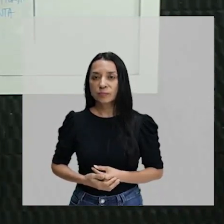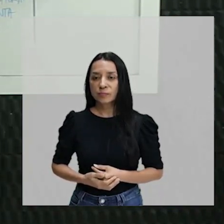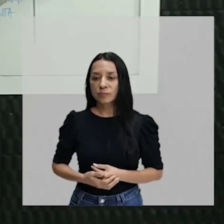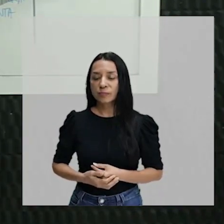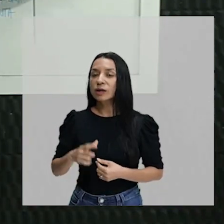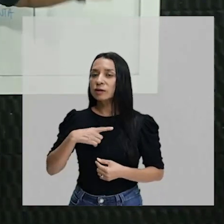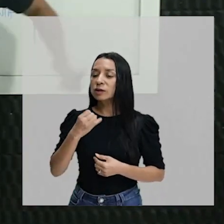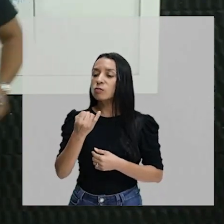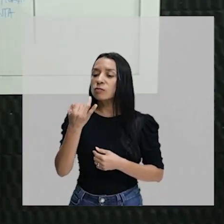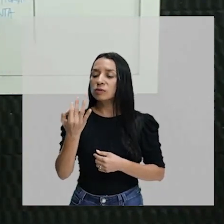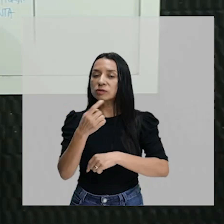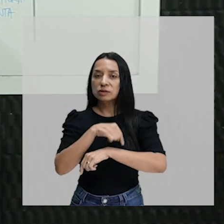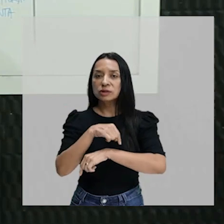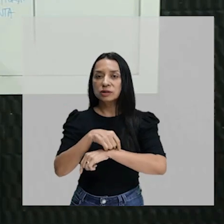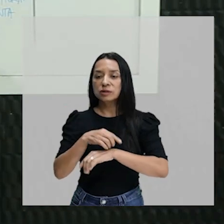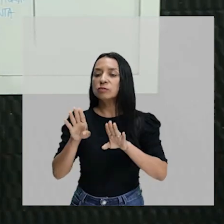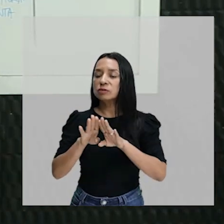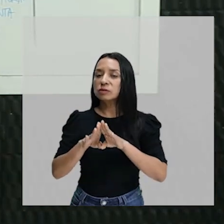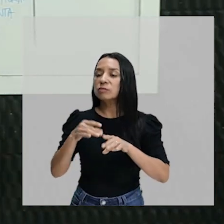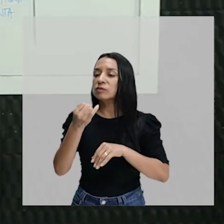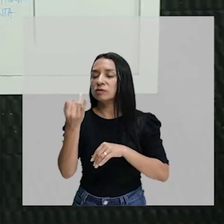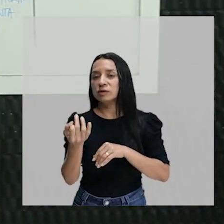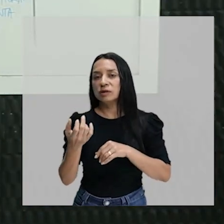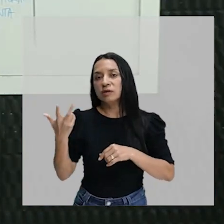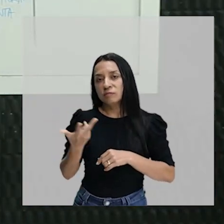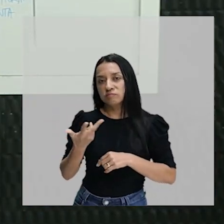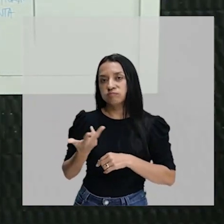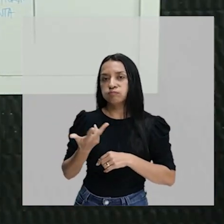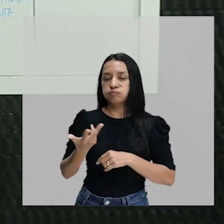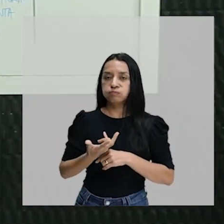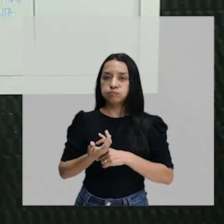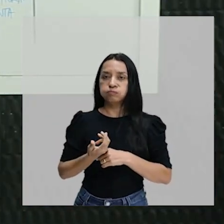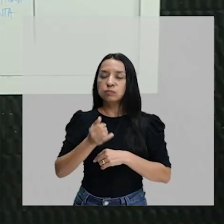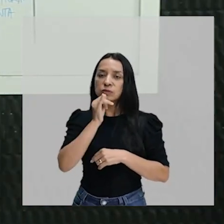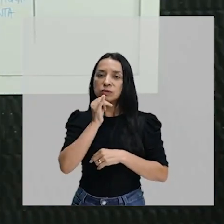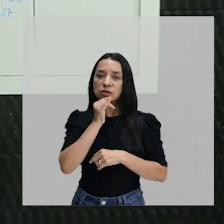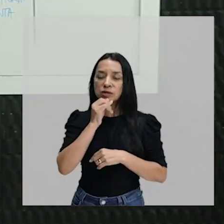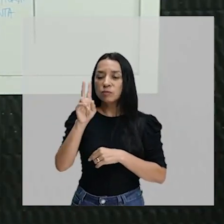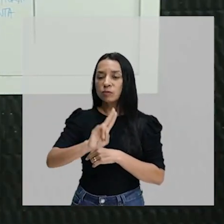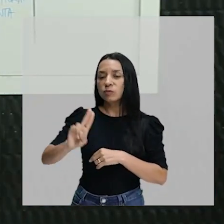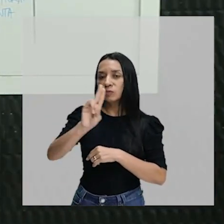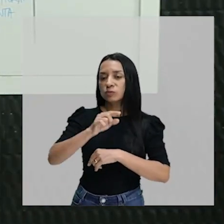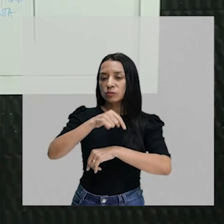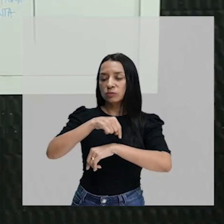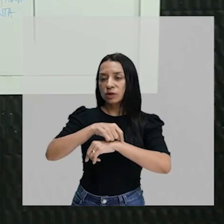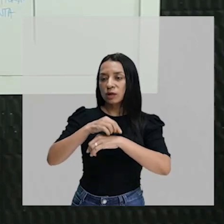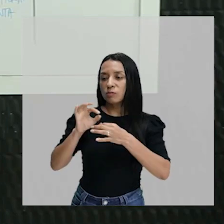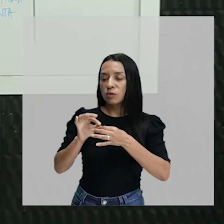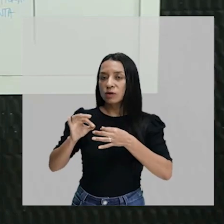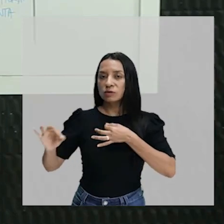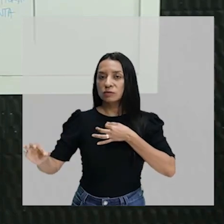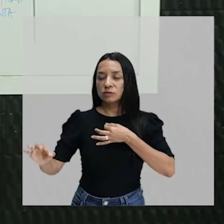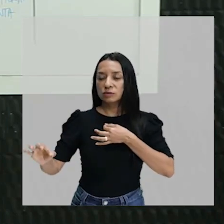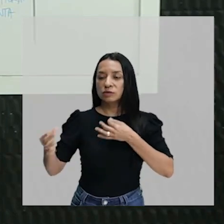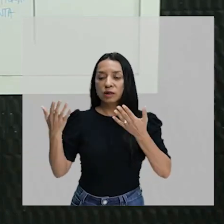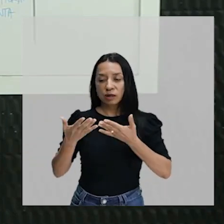e a grandeza velocidade tá grandeza tem problema de velocidade nesse exemplo aqui eu usei tempo de distância nesse aqui